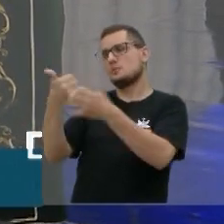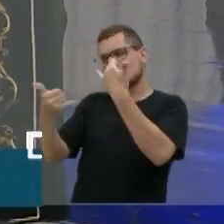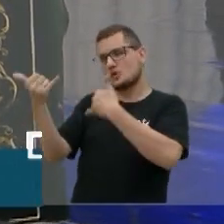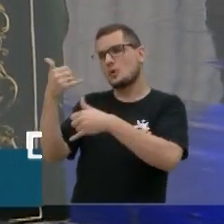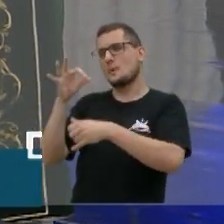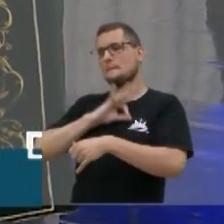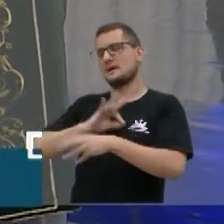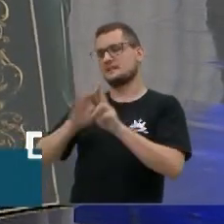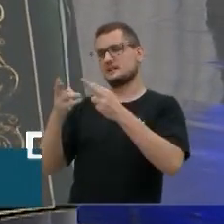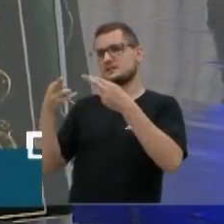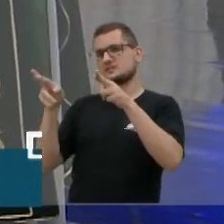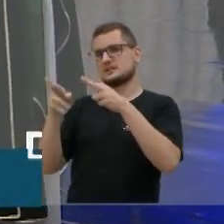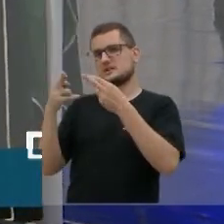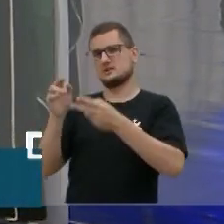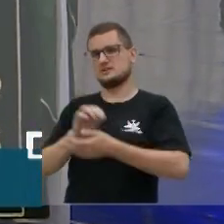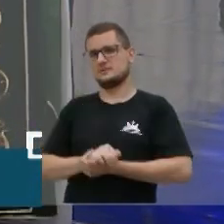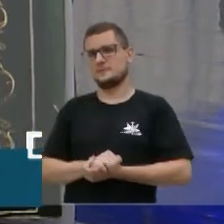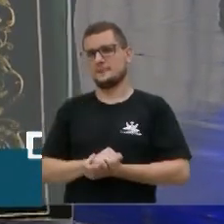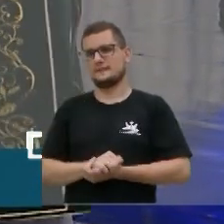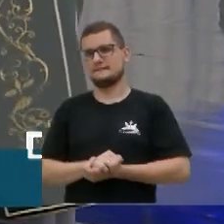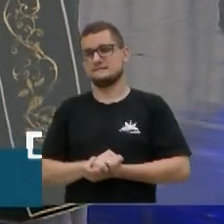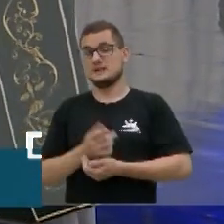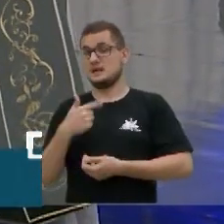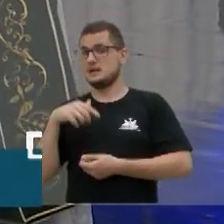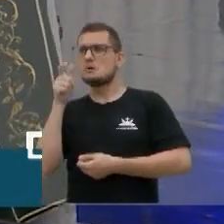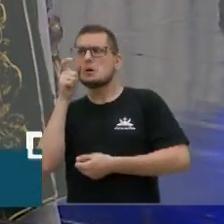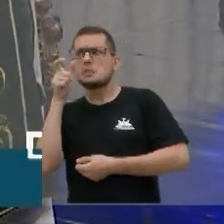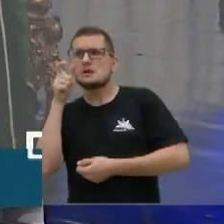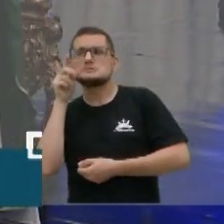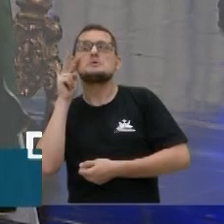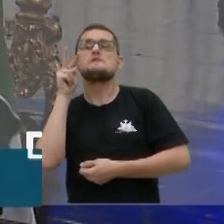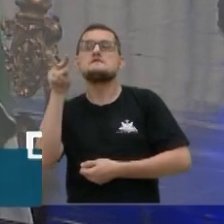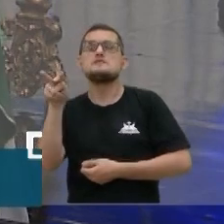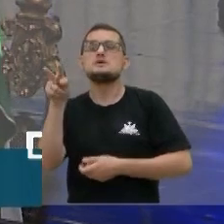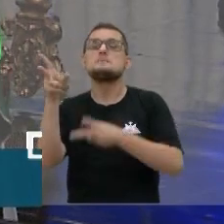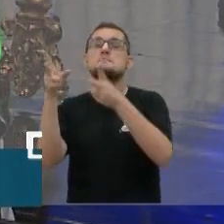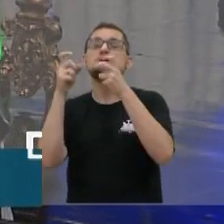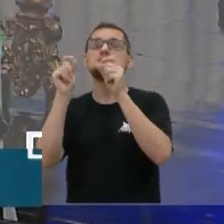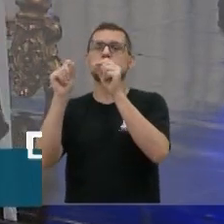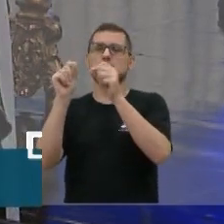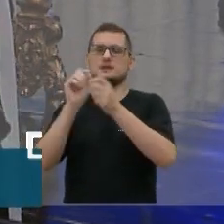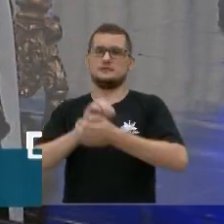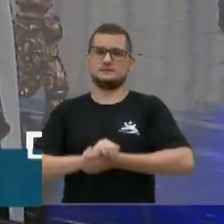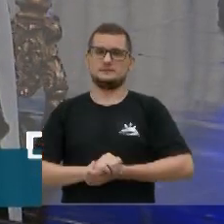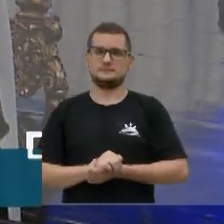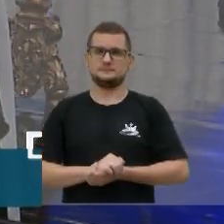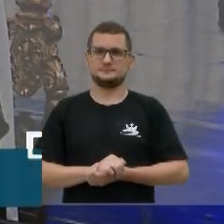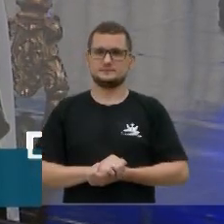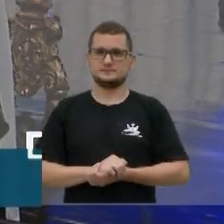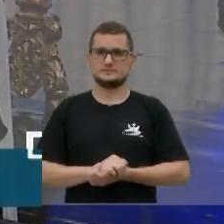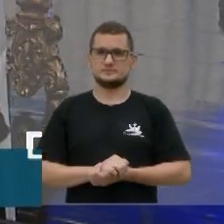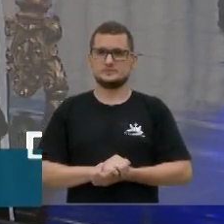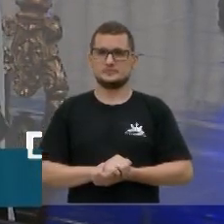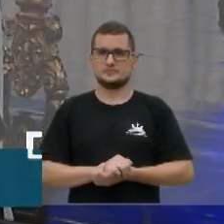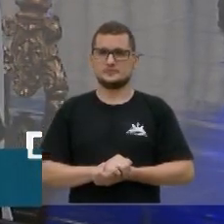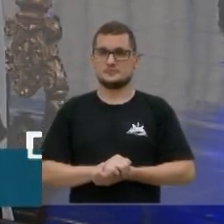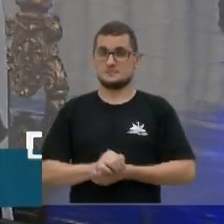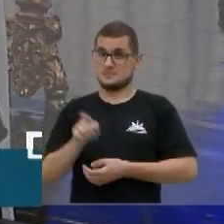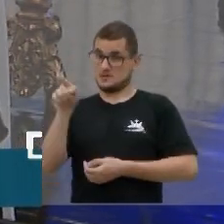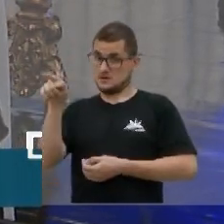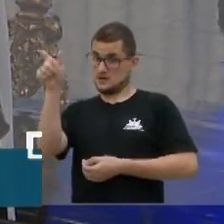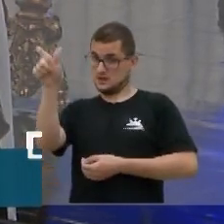mas eu prestei atenção numa coisa que não era intenção. Aquela